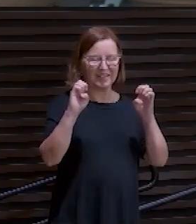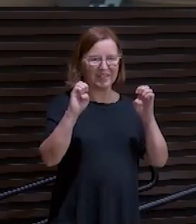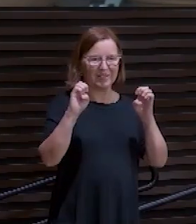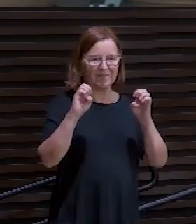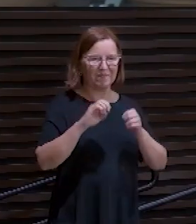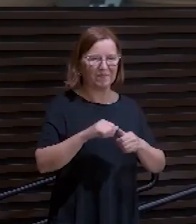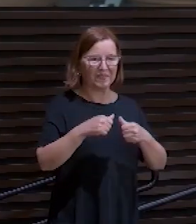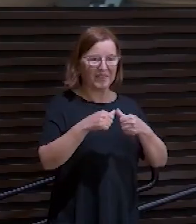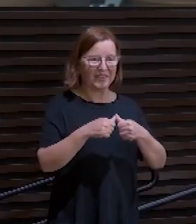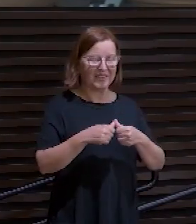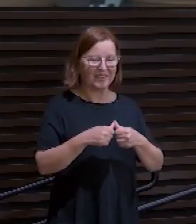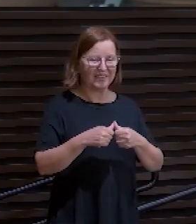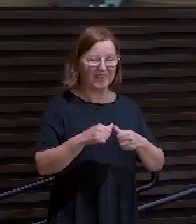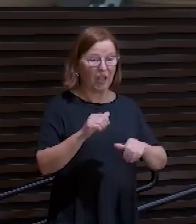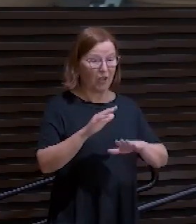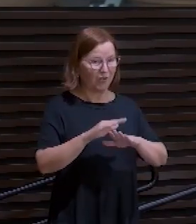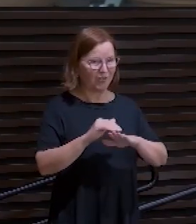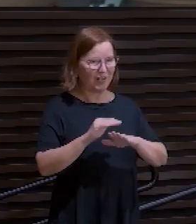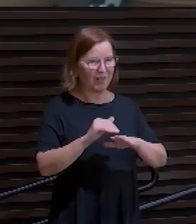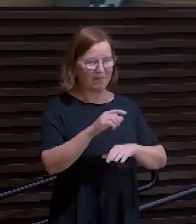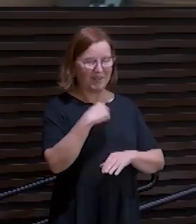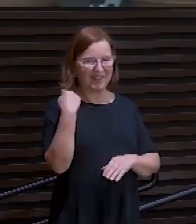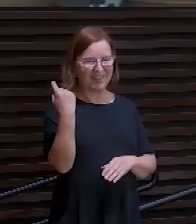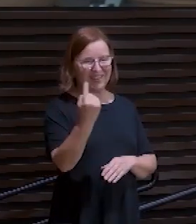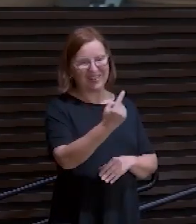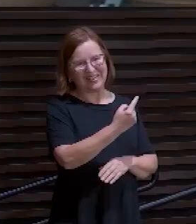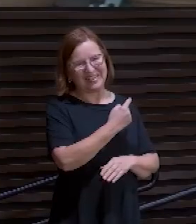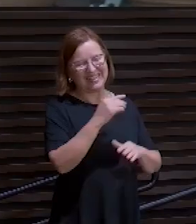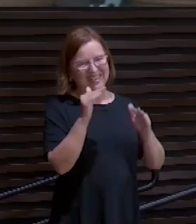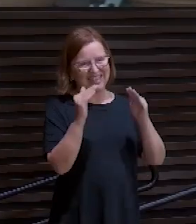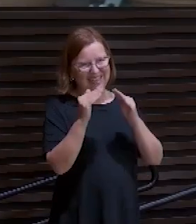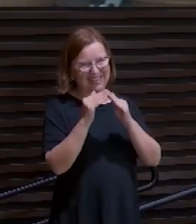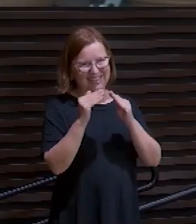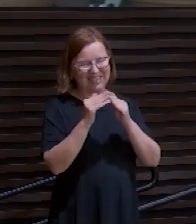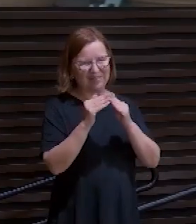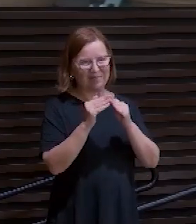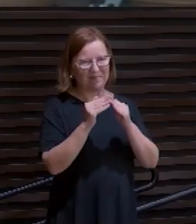Esta é a vocação da nossa casa.